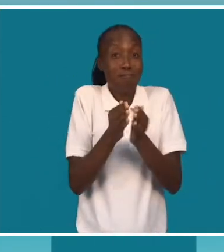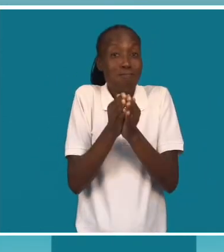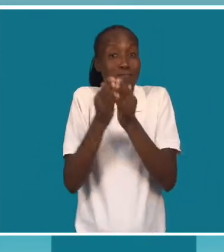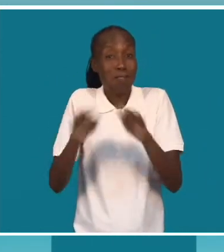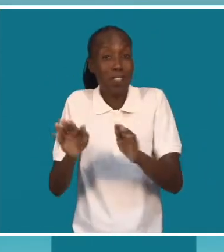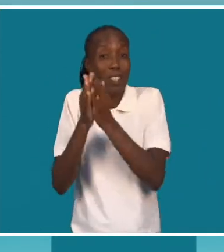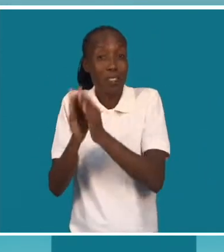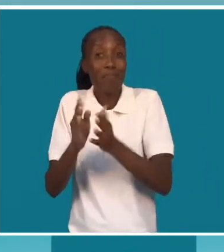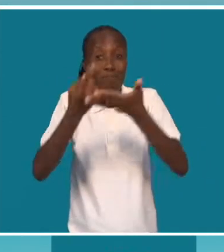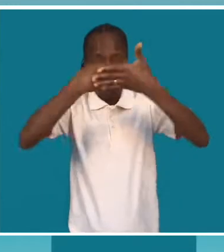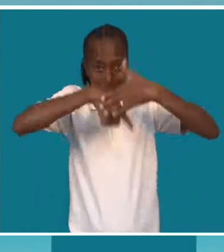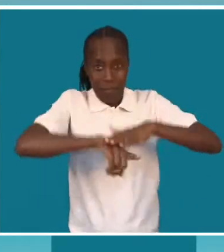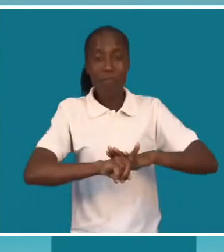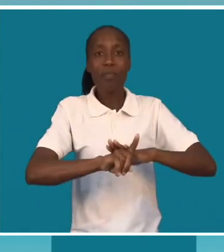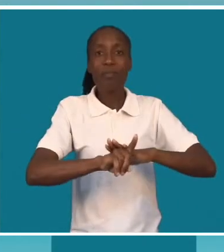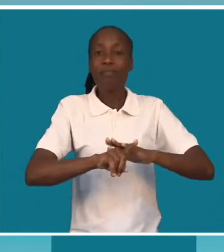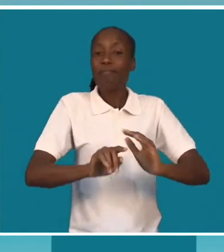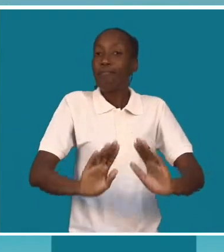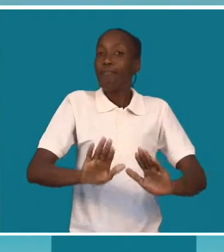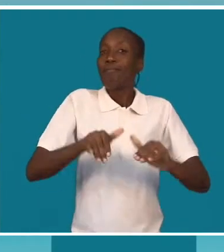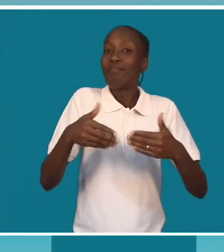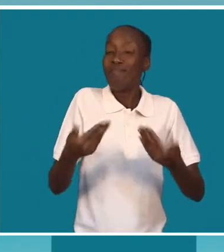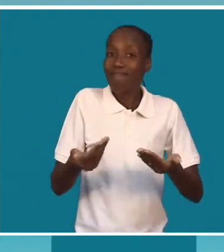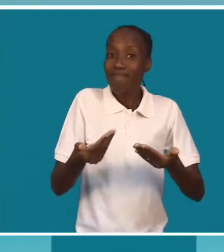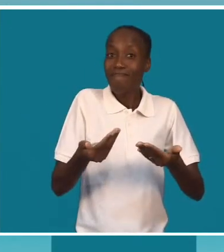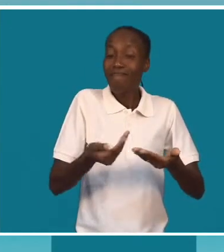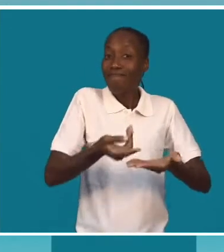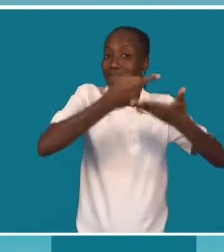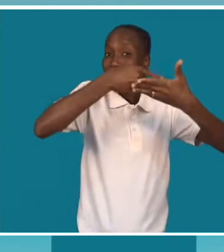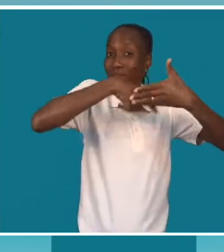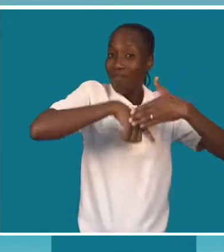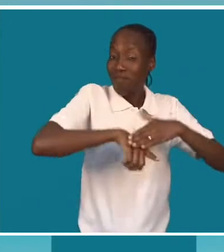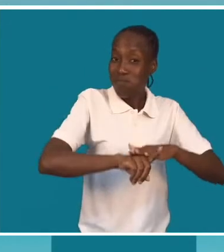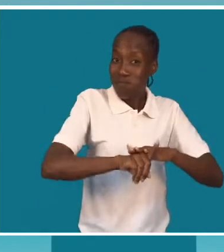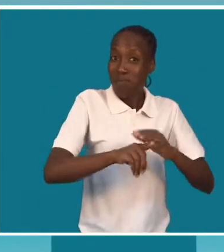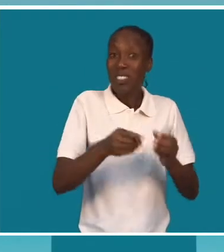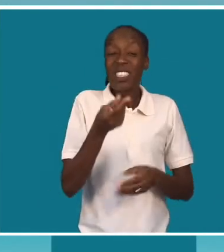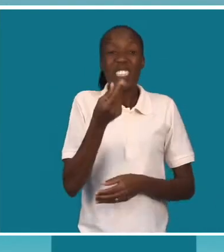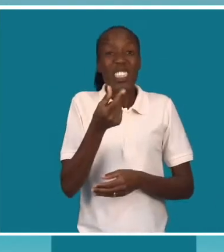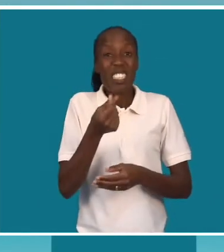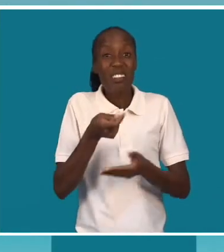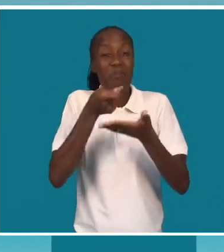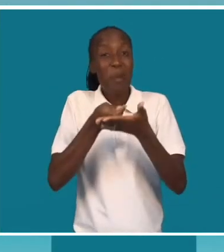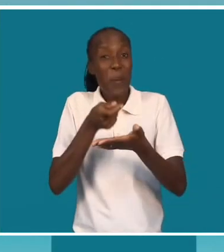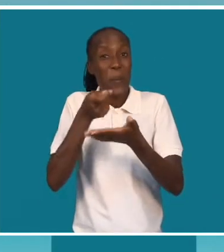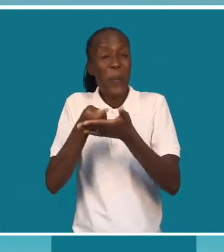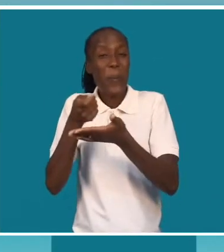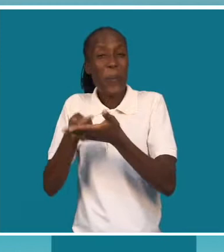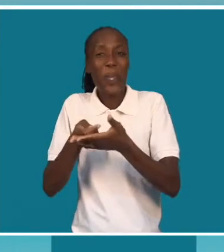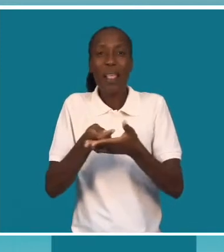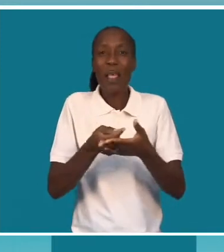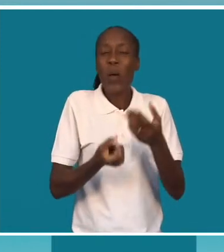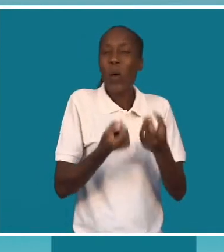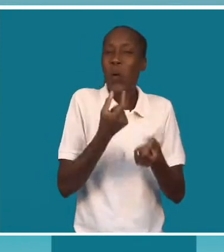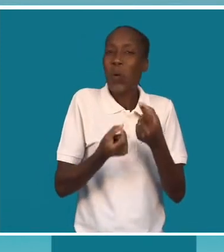onde eu andei. Andarem, pedir dinheiro para tratar nada, não sei o que,